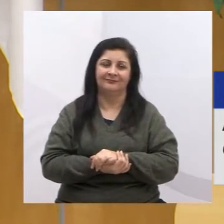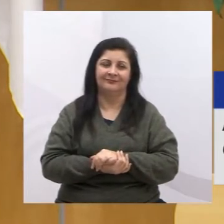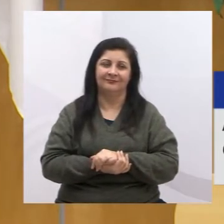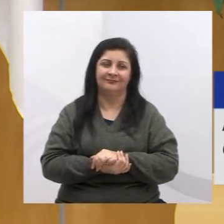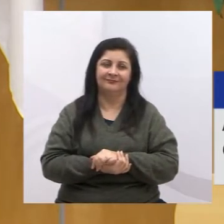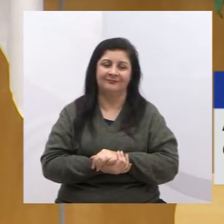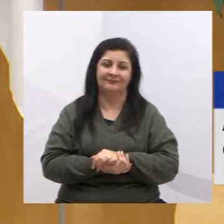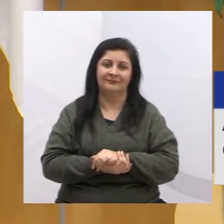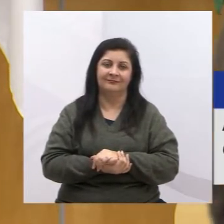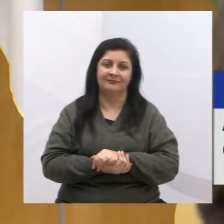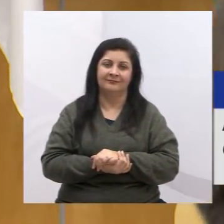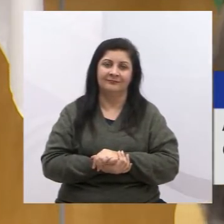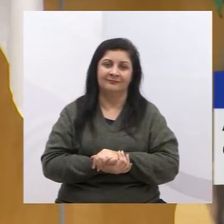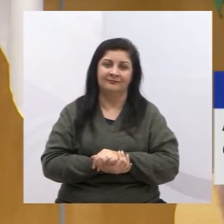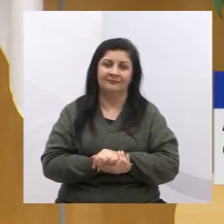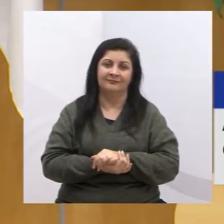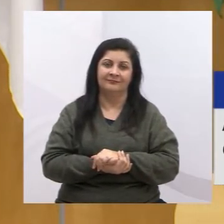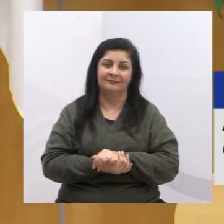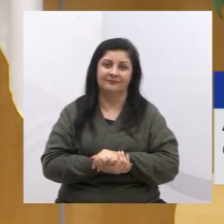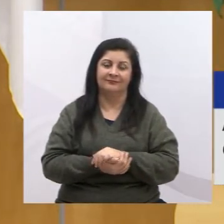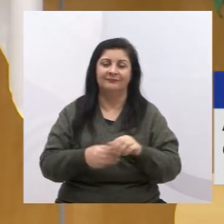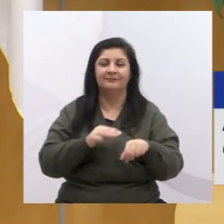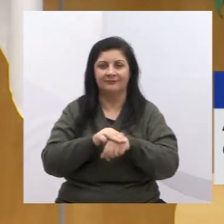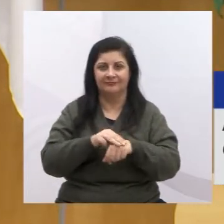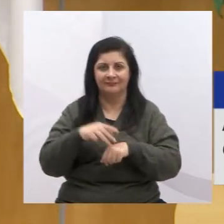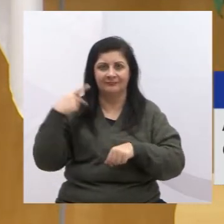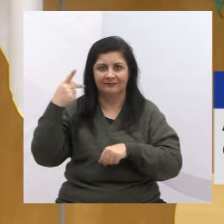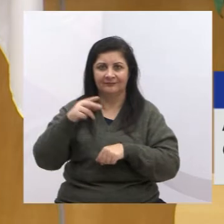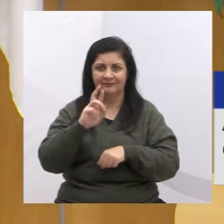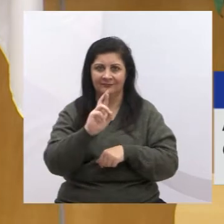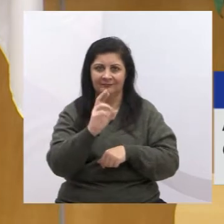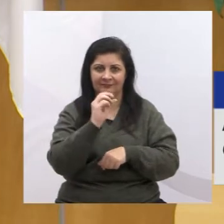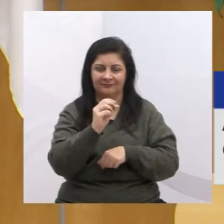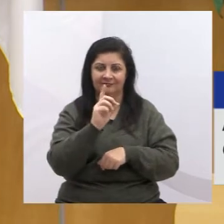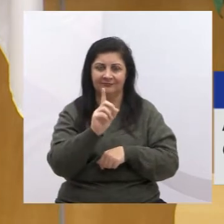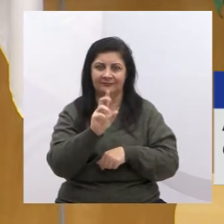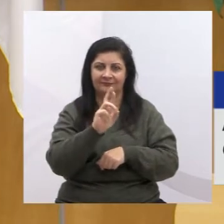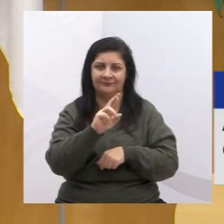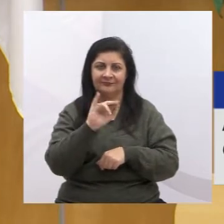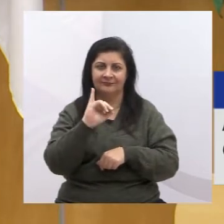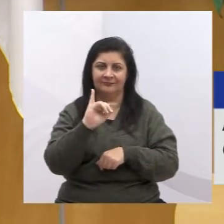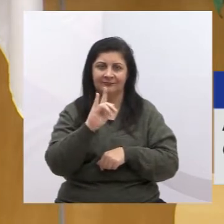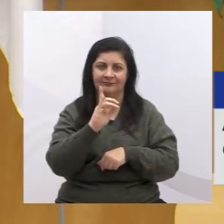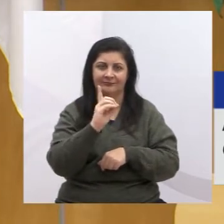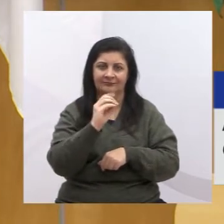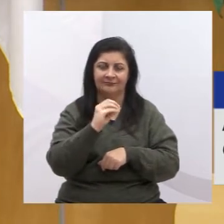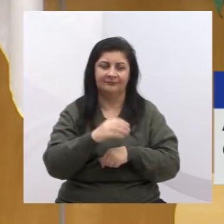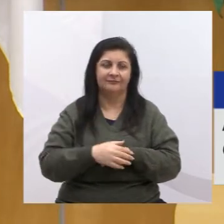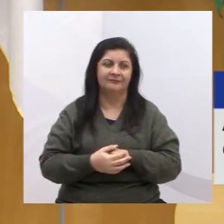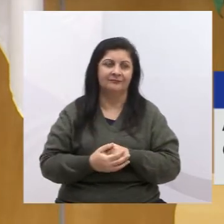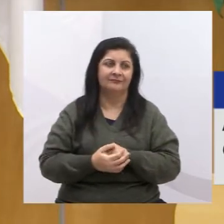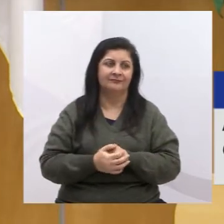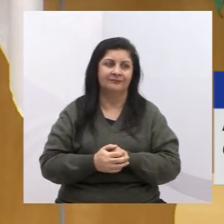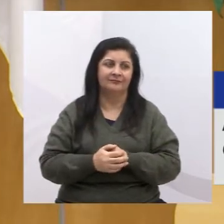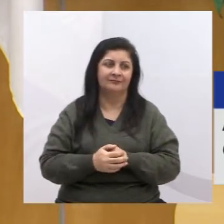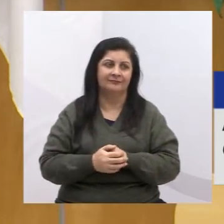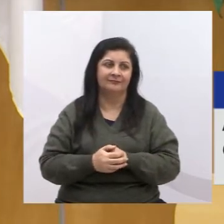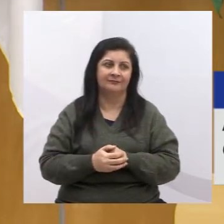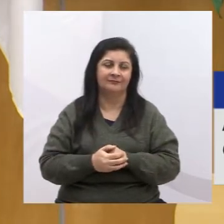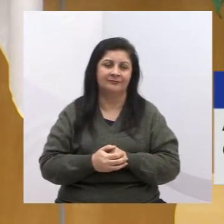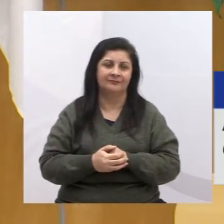Quando eu comentei com o vereador Rodrigo a respeito desse projeto, até mesmo com a sua